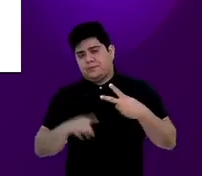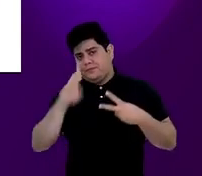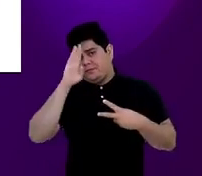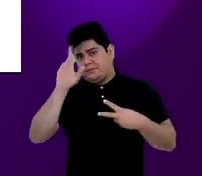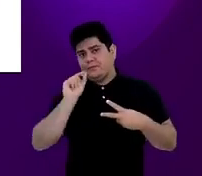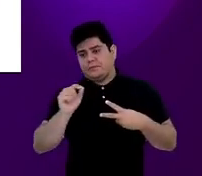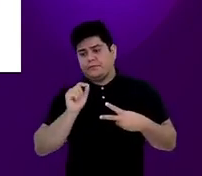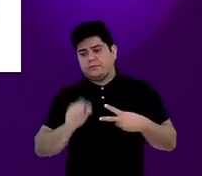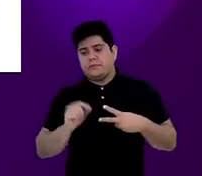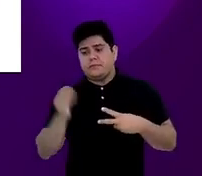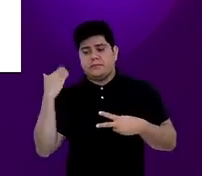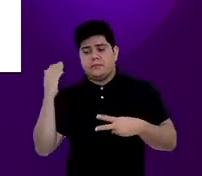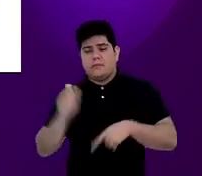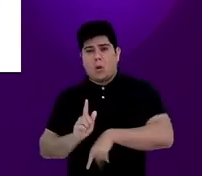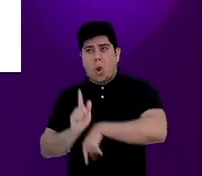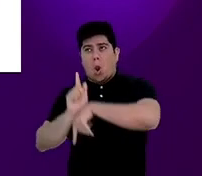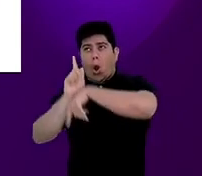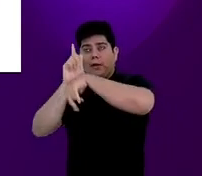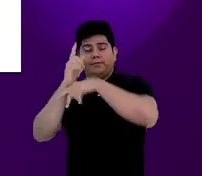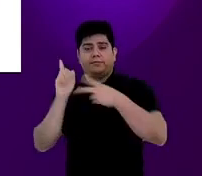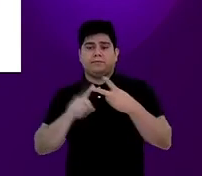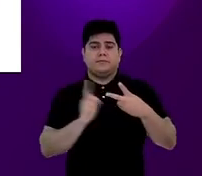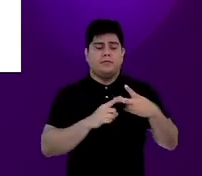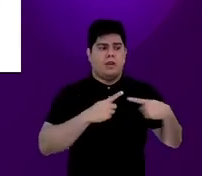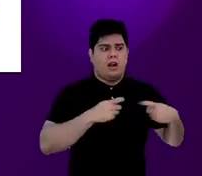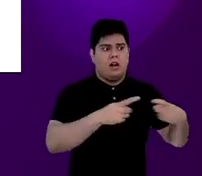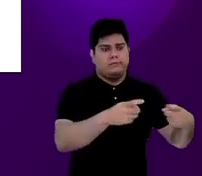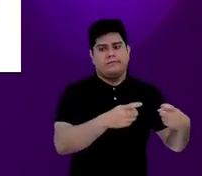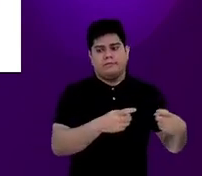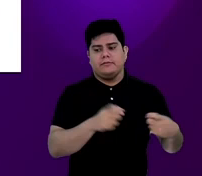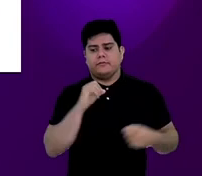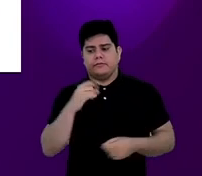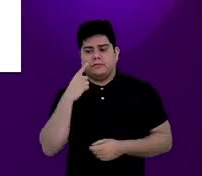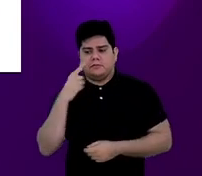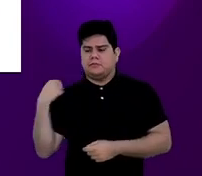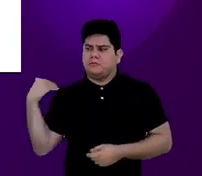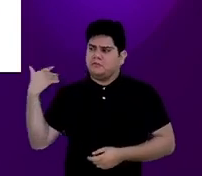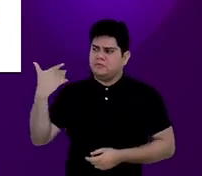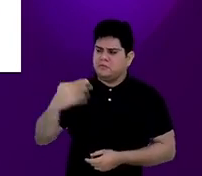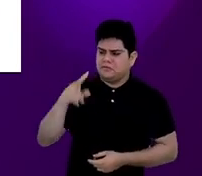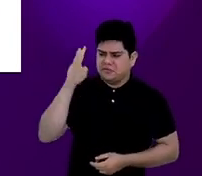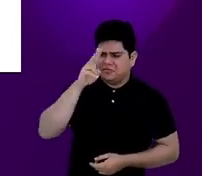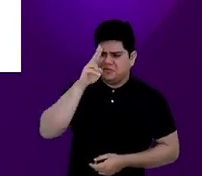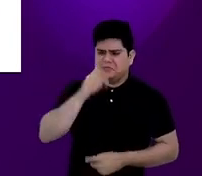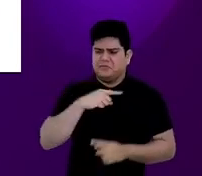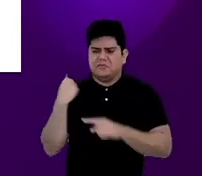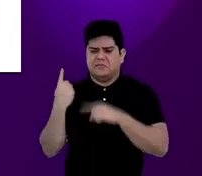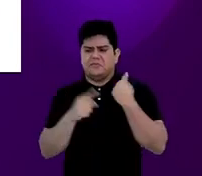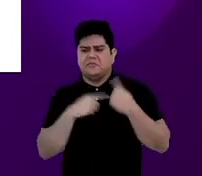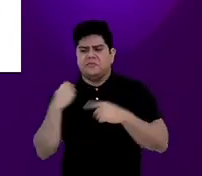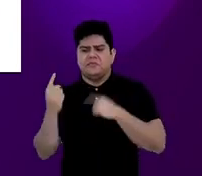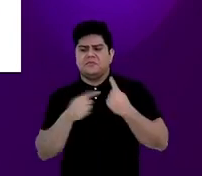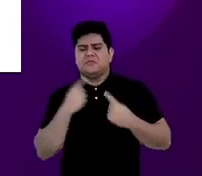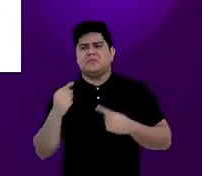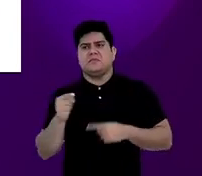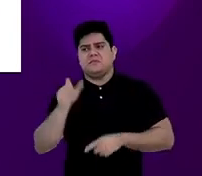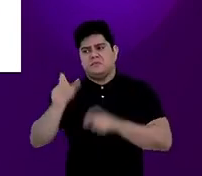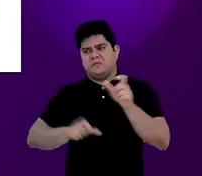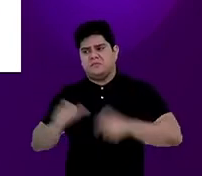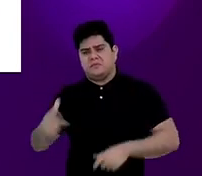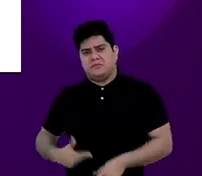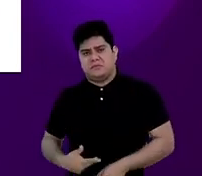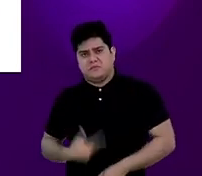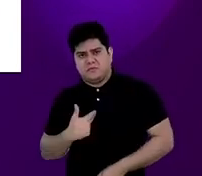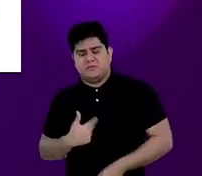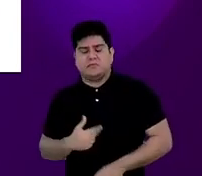corrida espacial e as grandes guerras. Se a gente for ver ao longo da série histórica das guerras, a mortalidade dos pacientes operados em campo